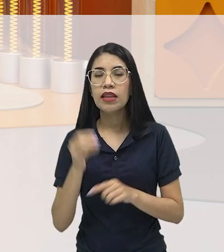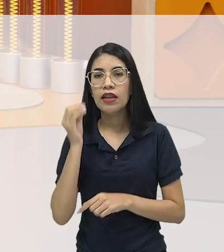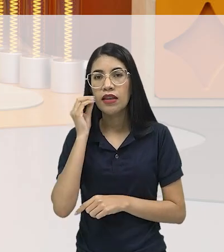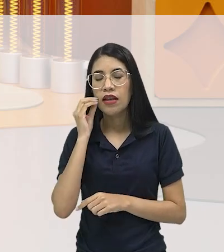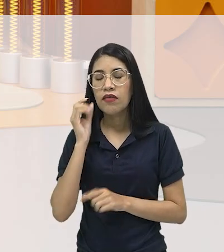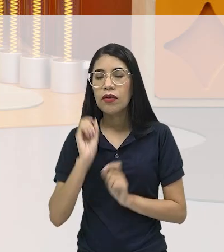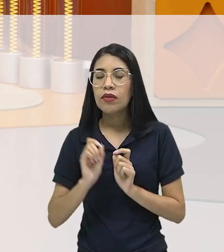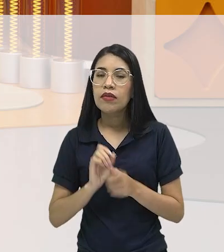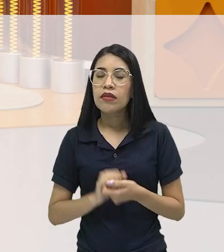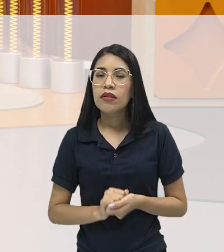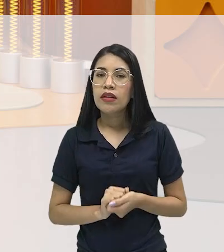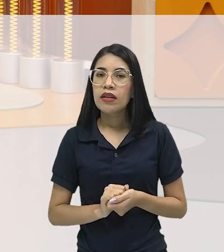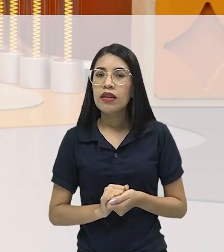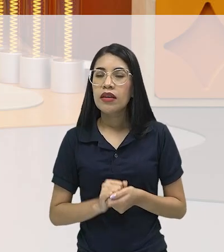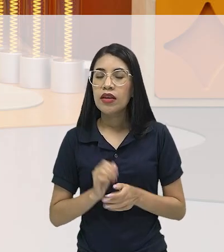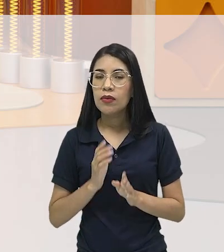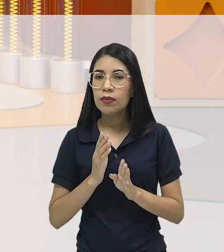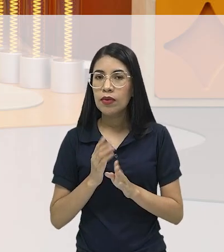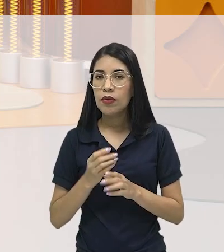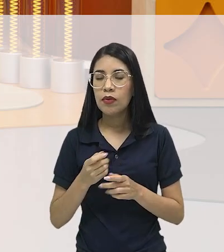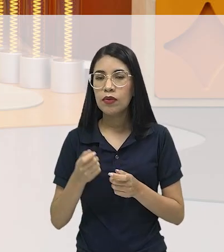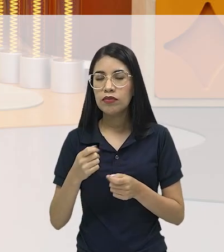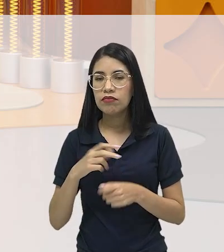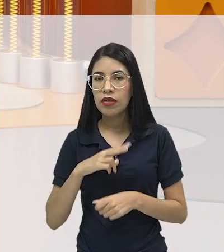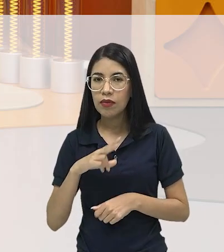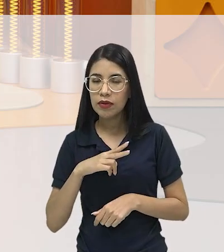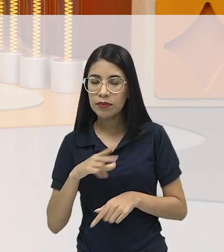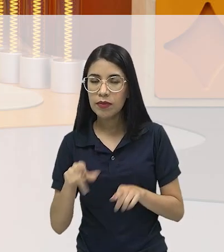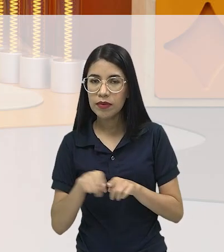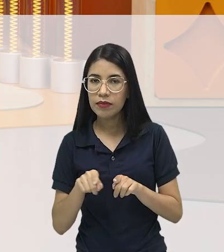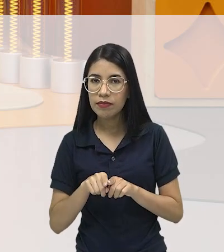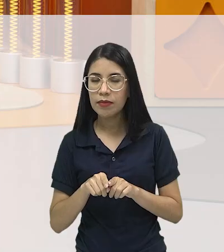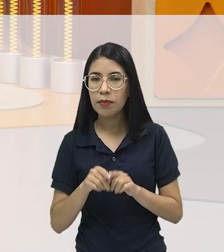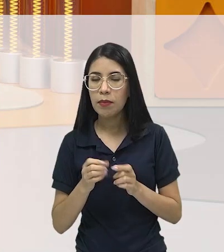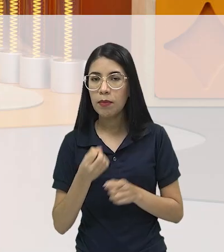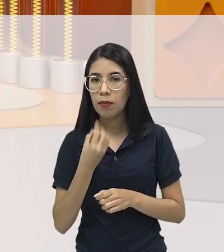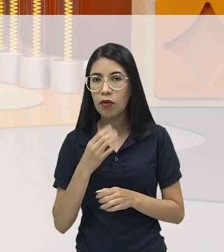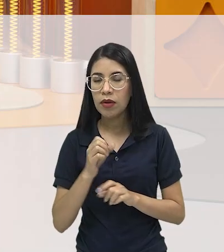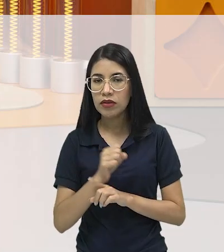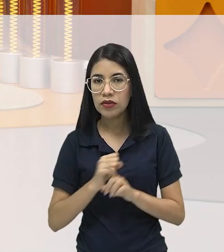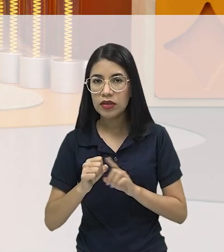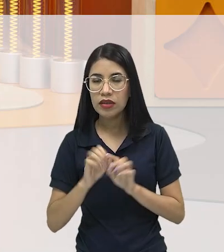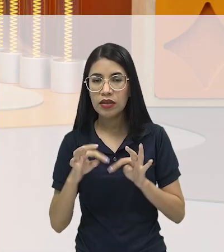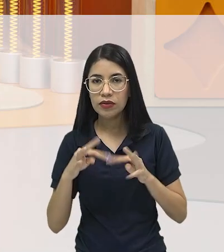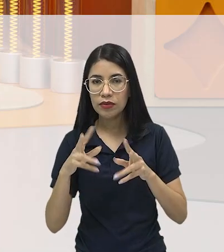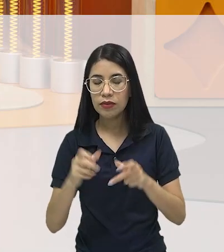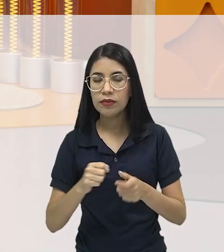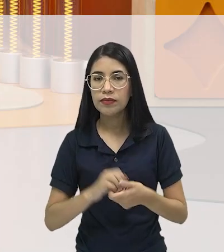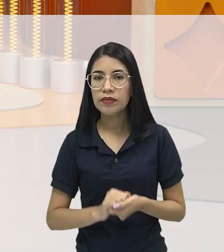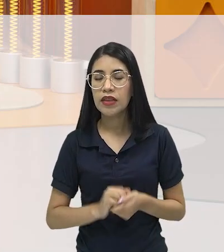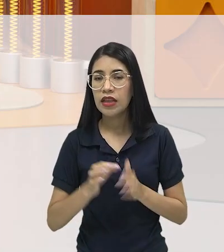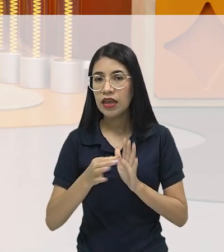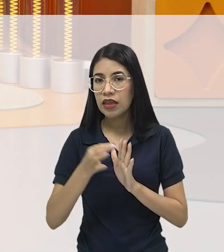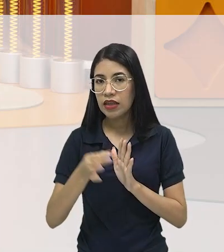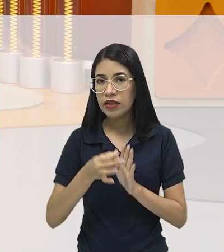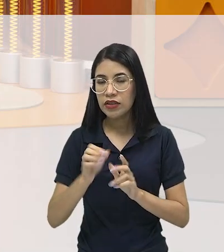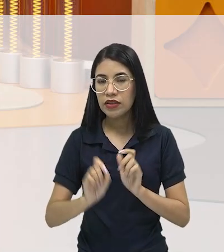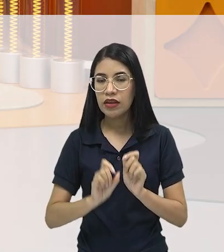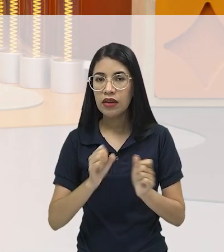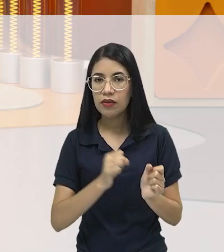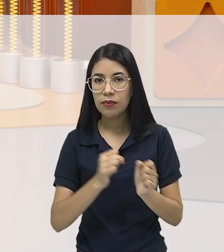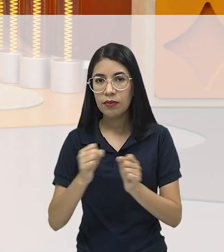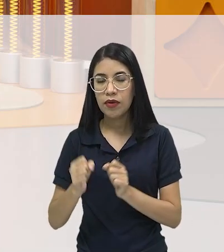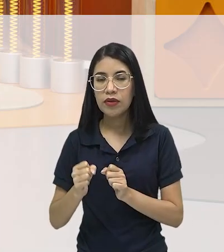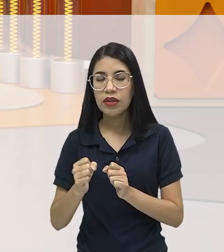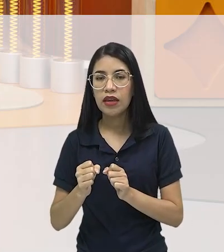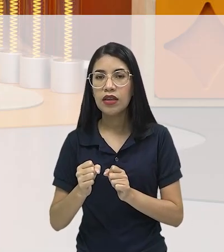próprio pode beneficiar a sociedade como um todo. E é justamente quando ele critica ali esse poder